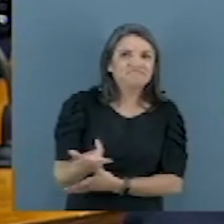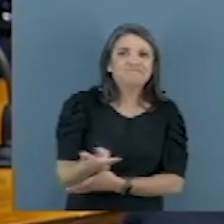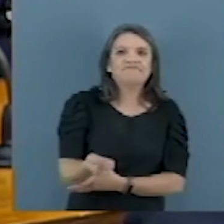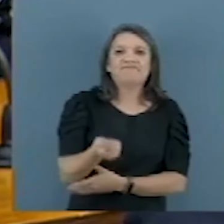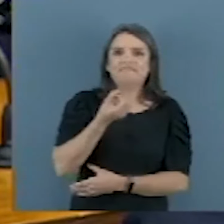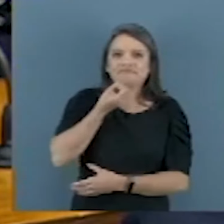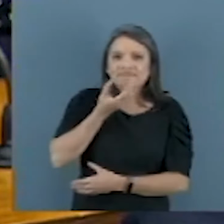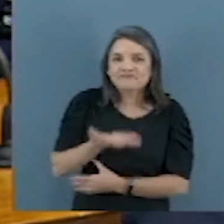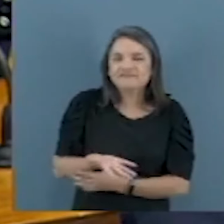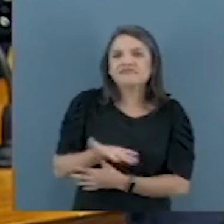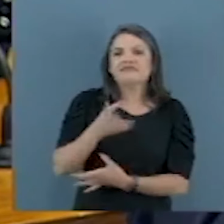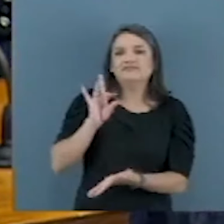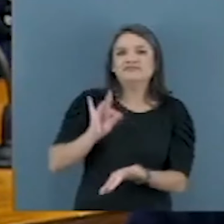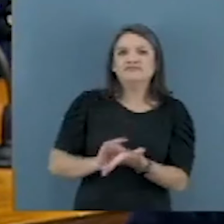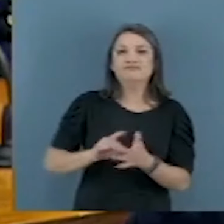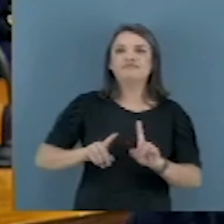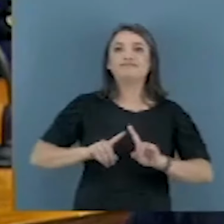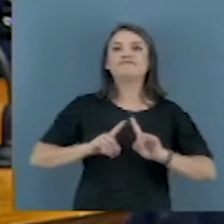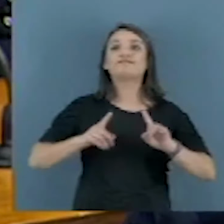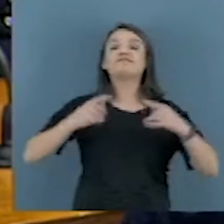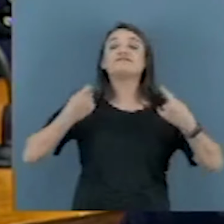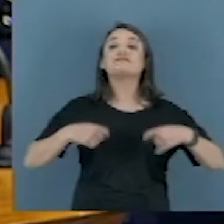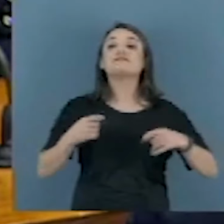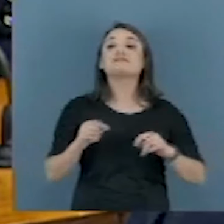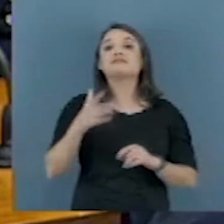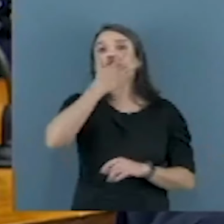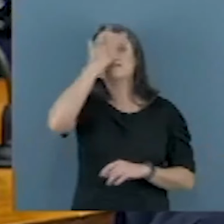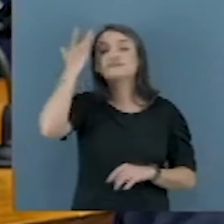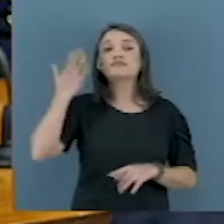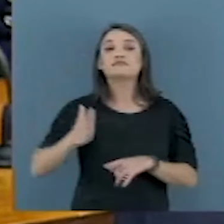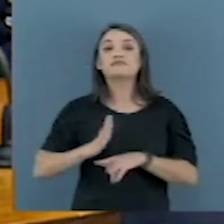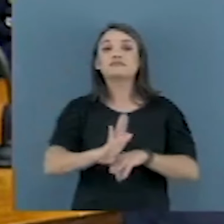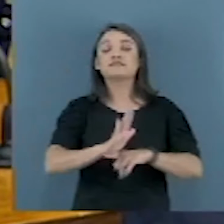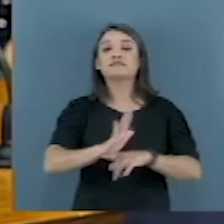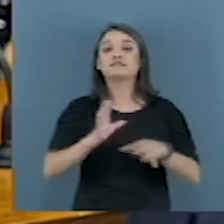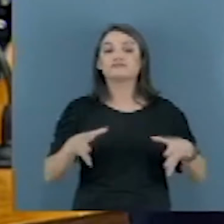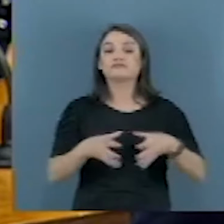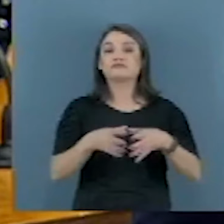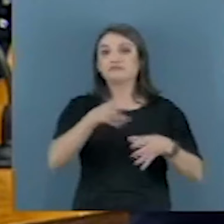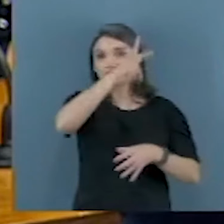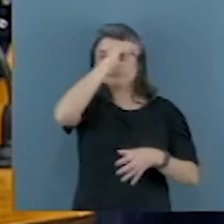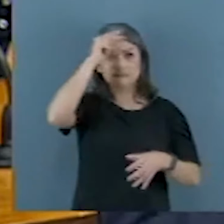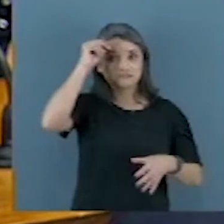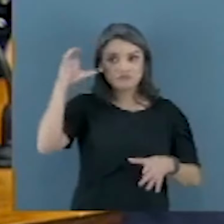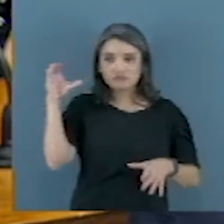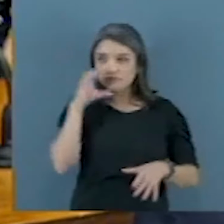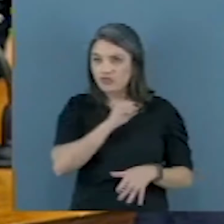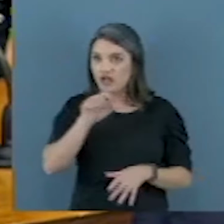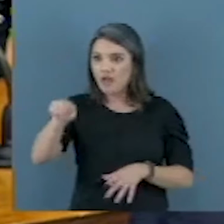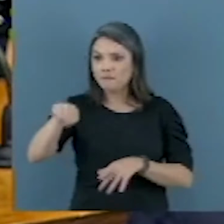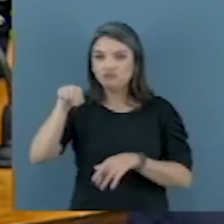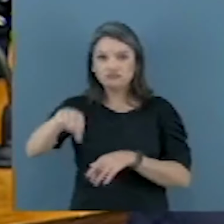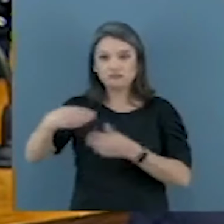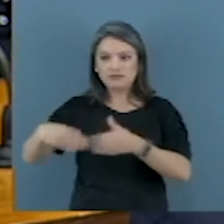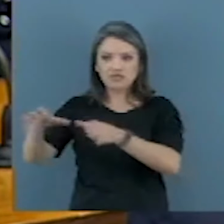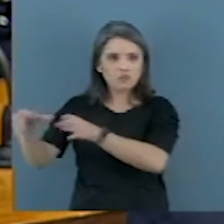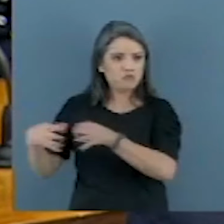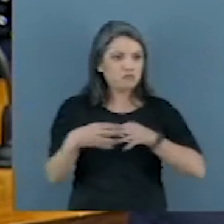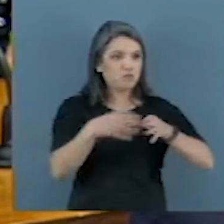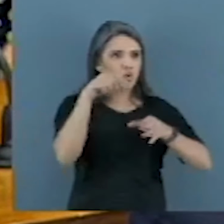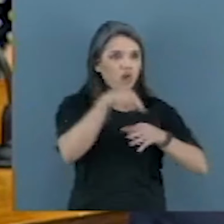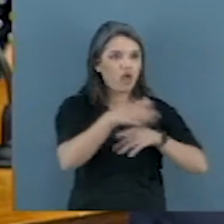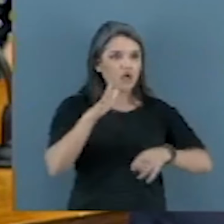dedicado. Nós precisávamos de gente para poder ajudar a equipe da prefeitura. Você de pronto mandou uma pessoa lá. Então eu sou